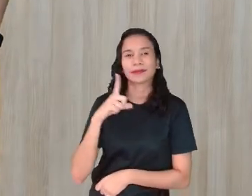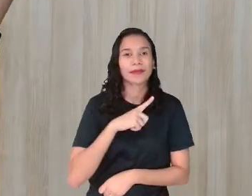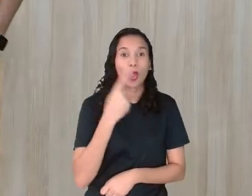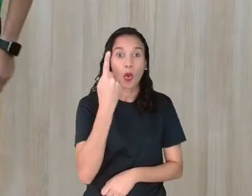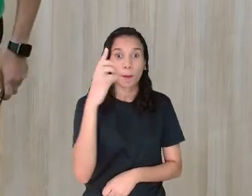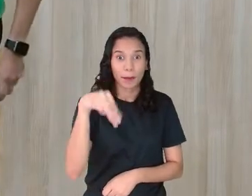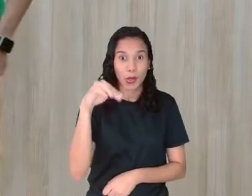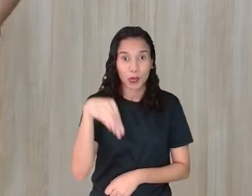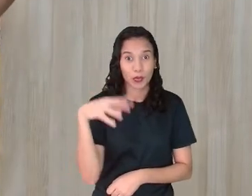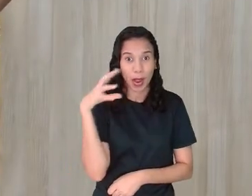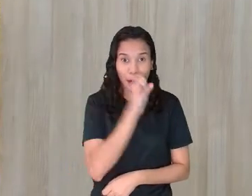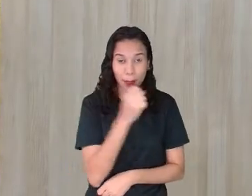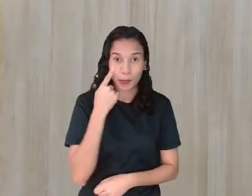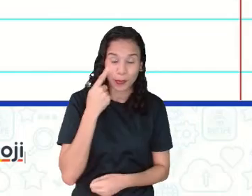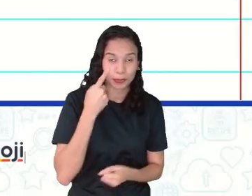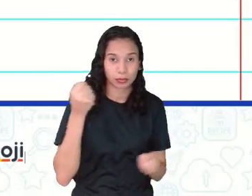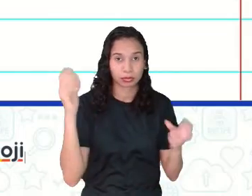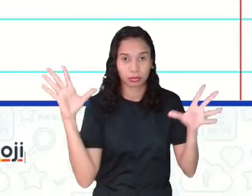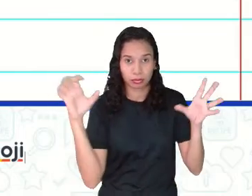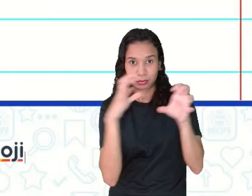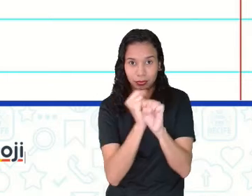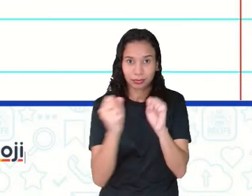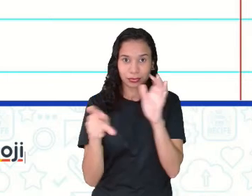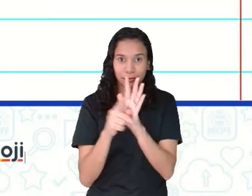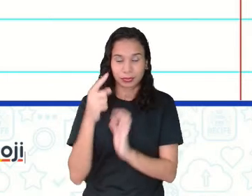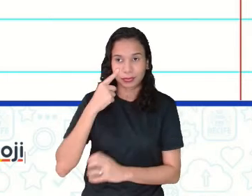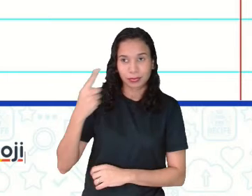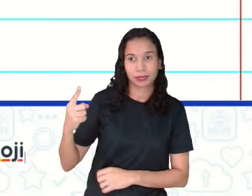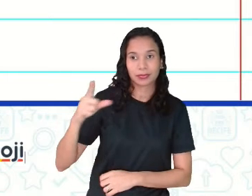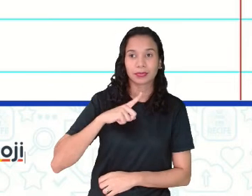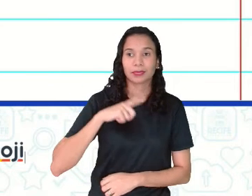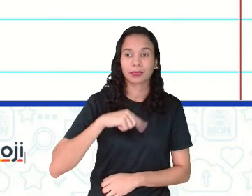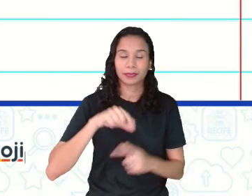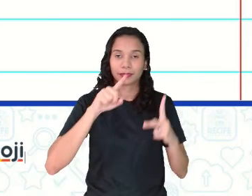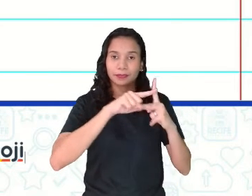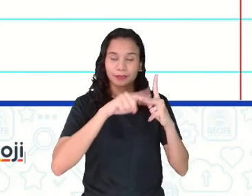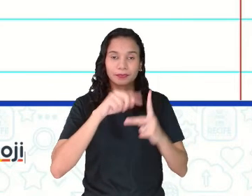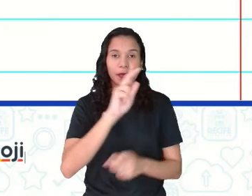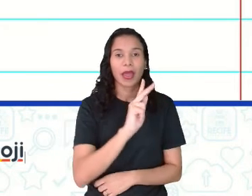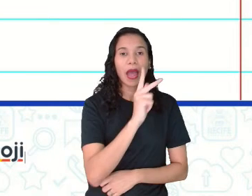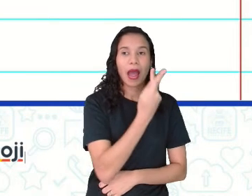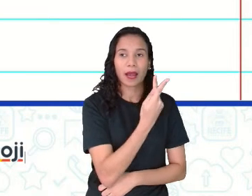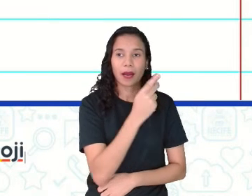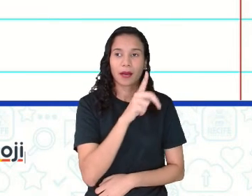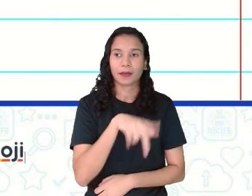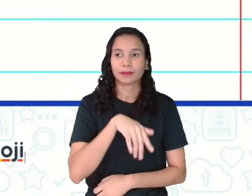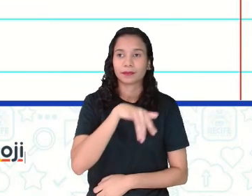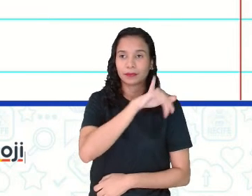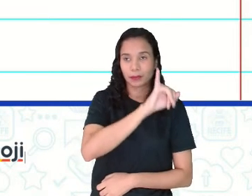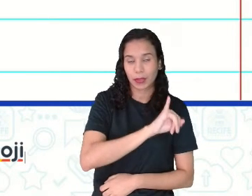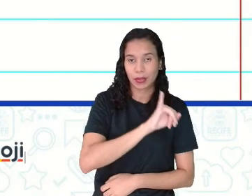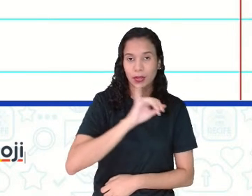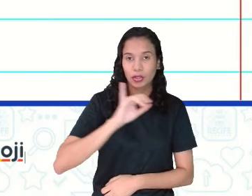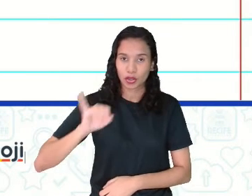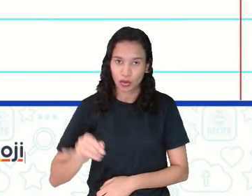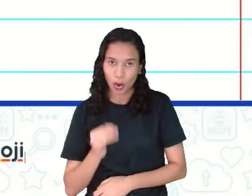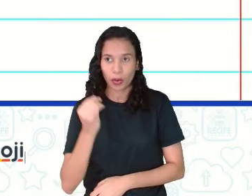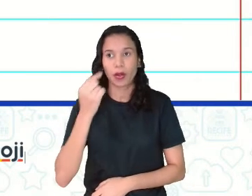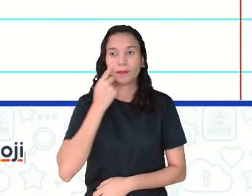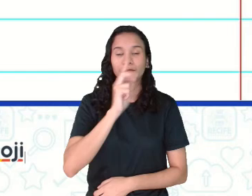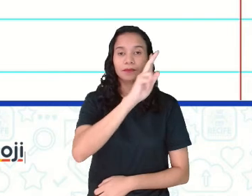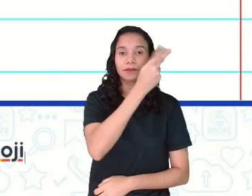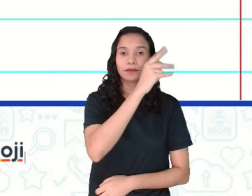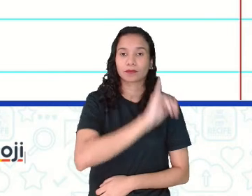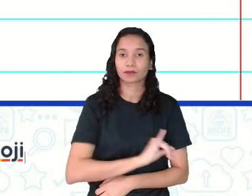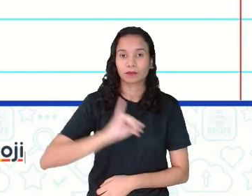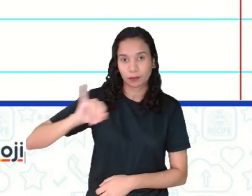minuto. Eita. Ó, bora fazer essa questão aqui de cabecinha. Eu tenho aí o triângulo HIJ, certo?